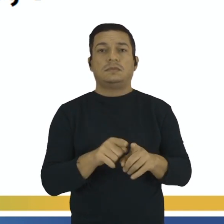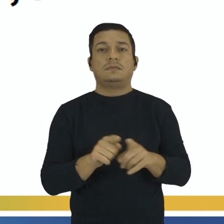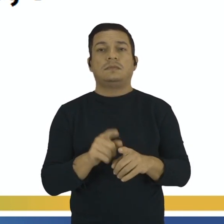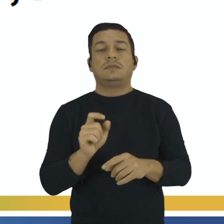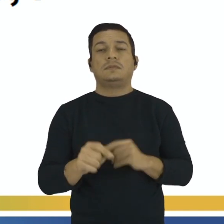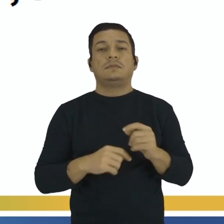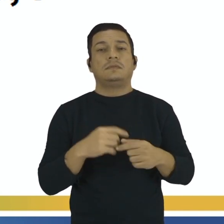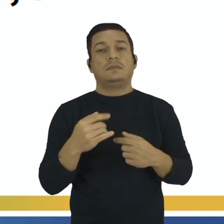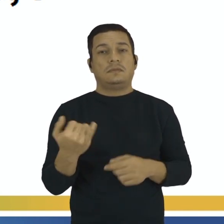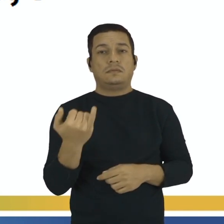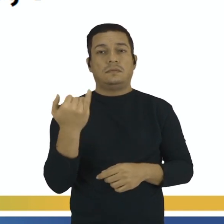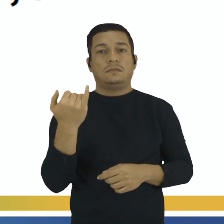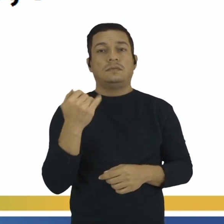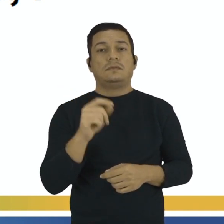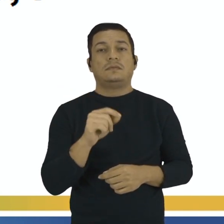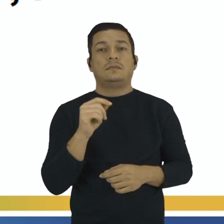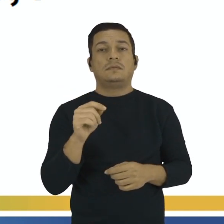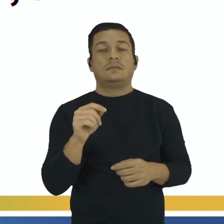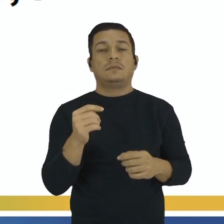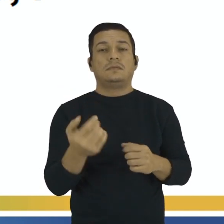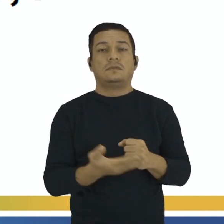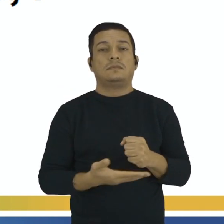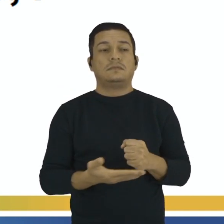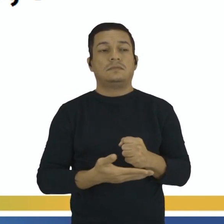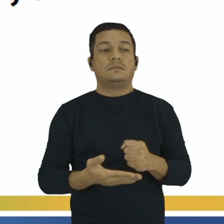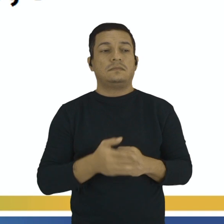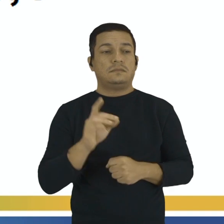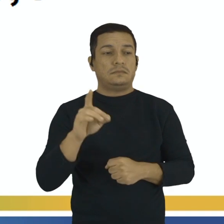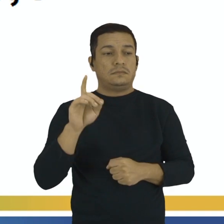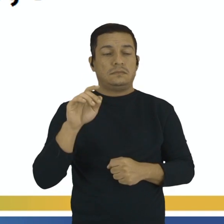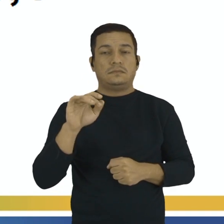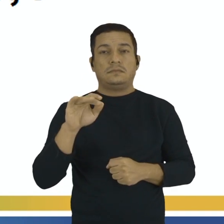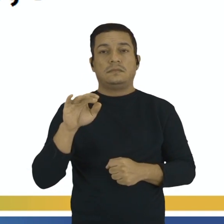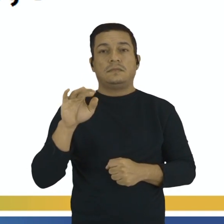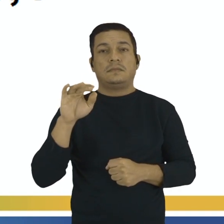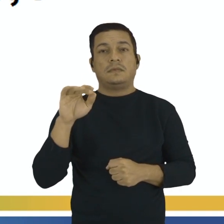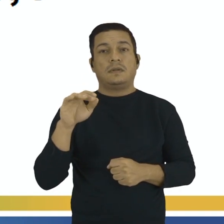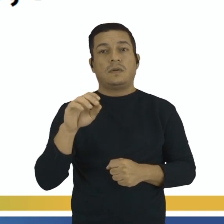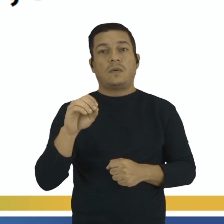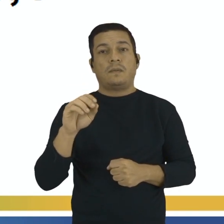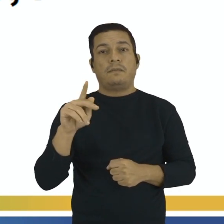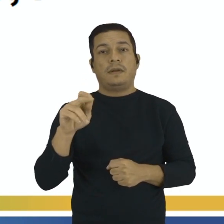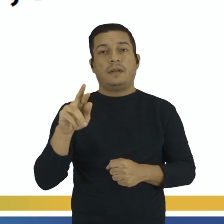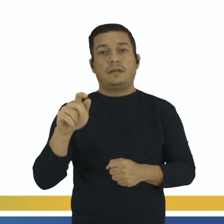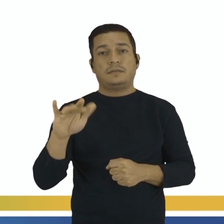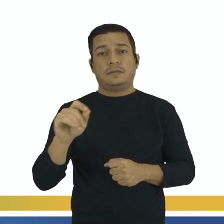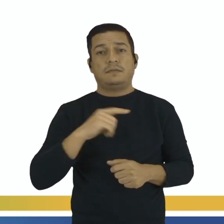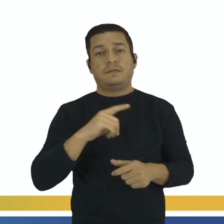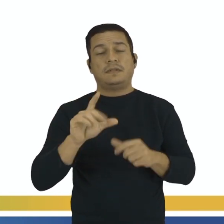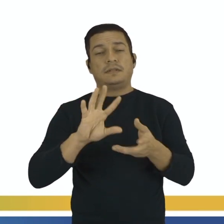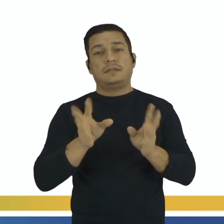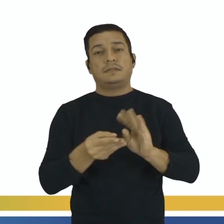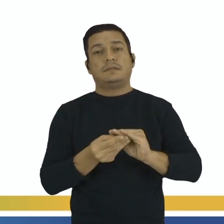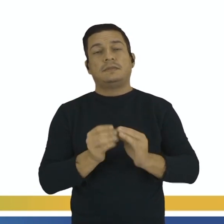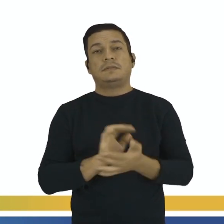também necessário a respeito dessa operação para poder realizar essa